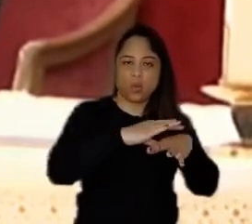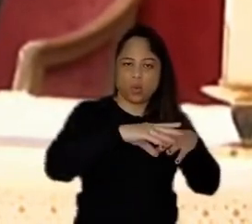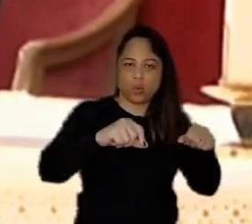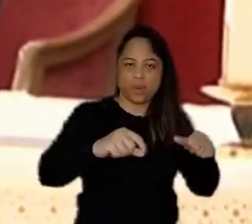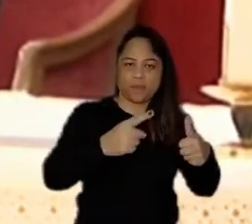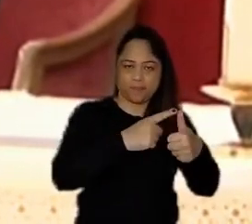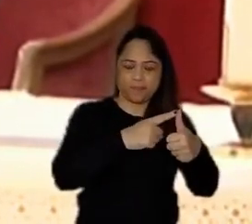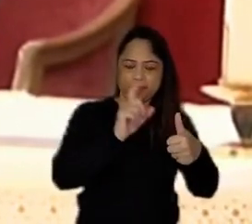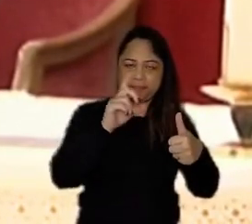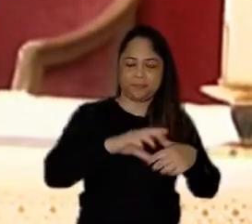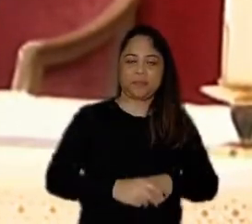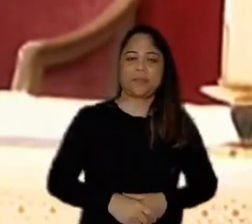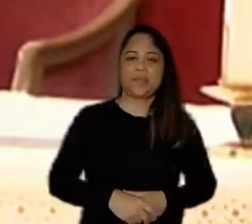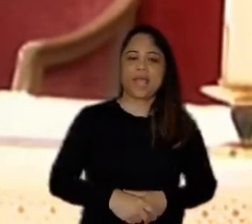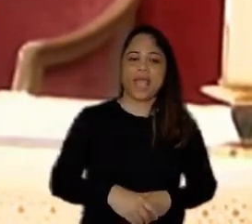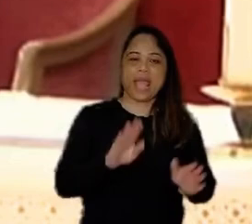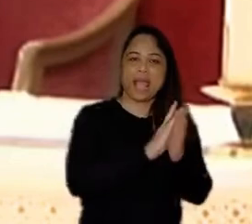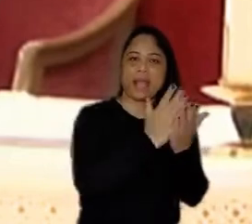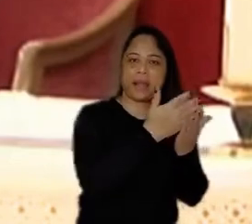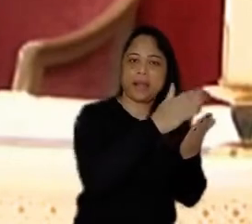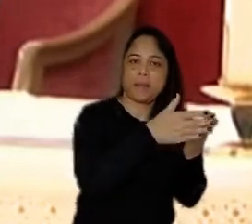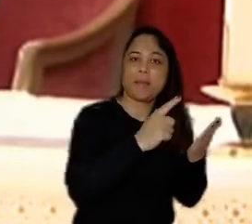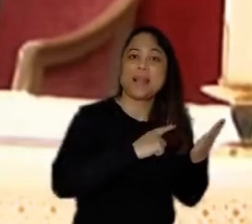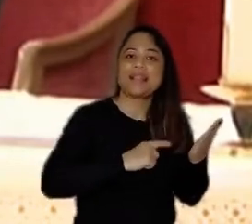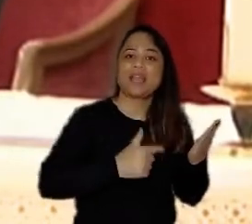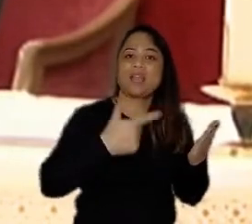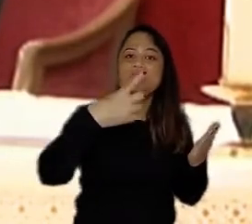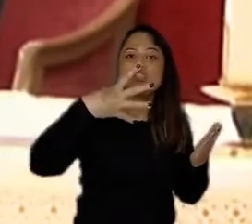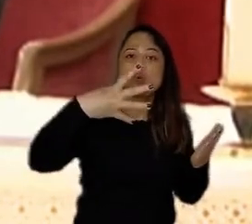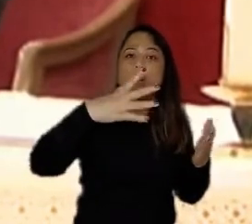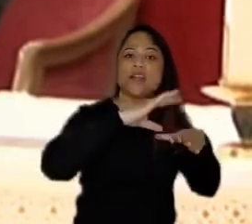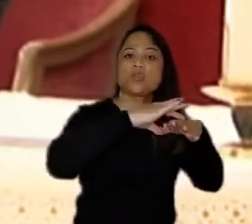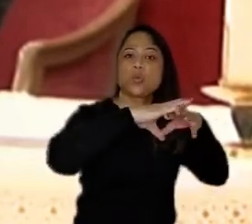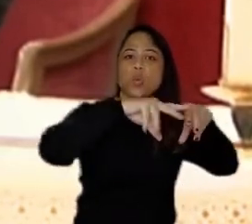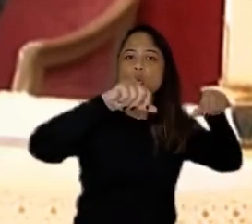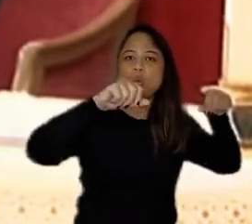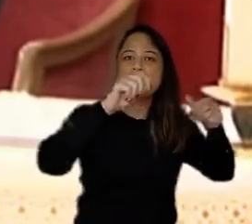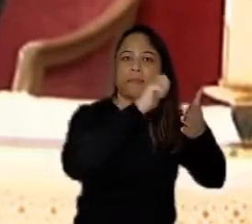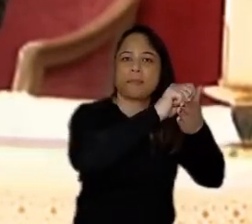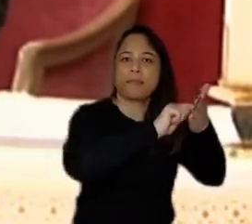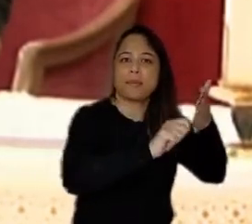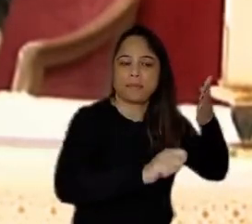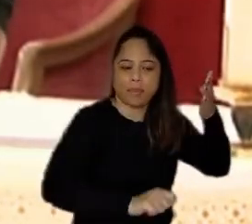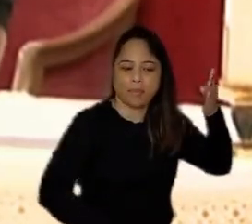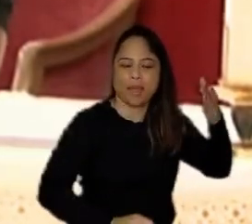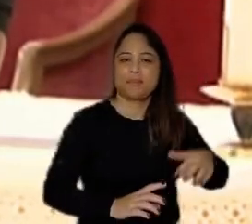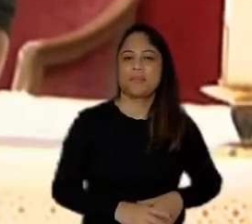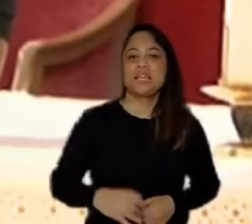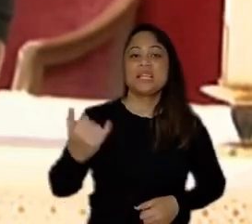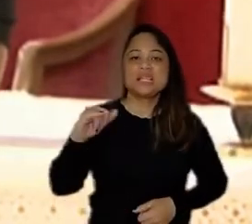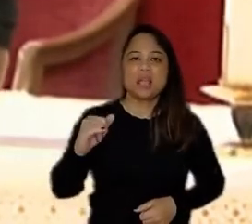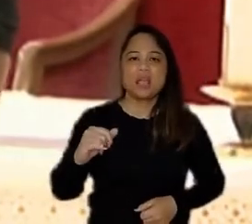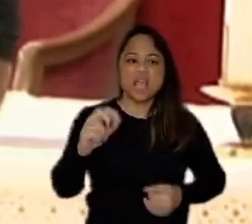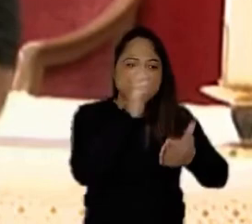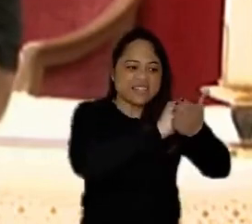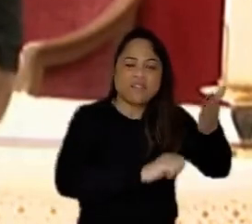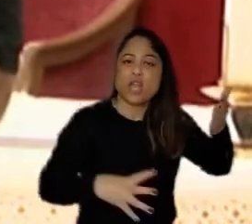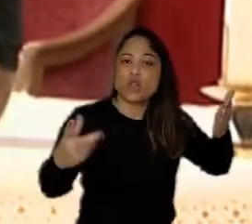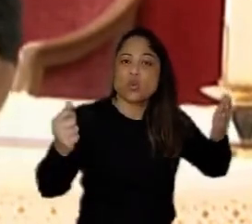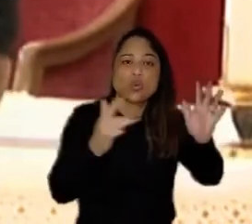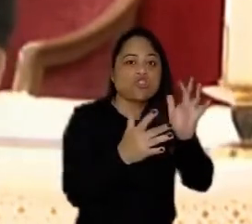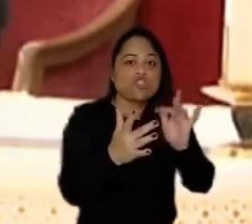versículo 4, diz que se fosse escrever em livros tudo aquilo que Jesus fez em 3 anos, os livros não caberiam no